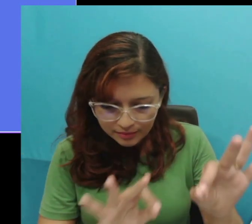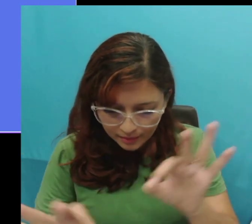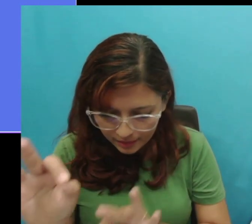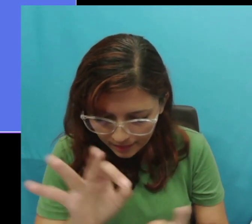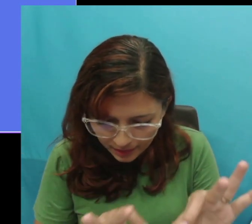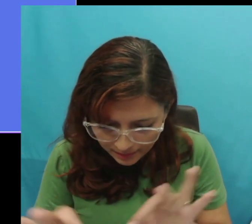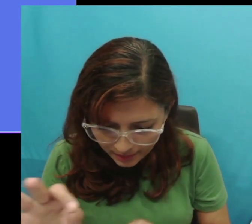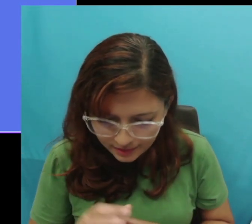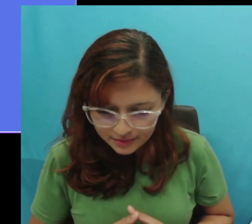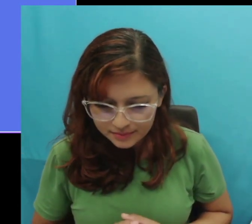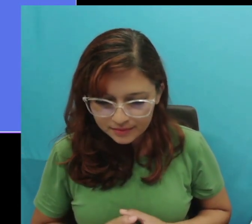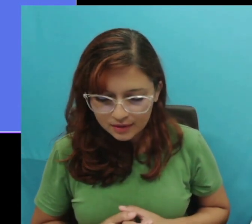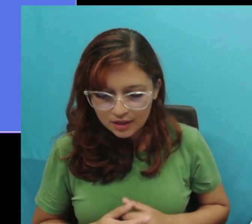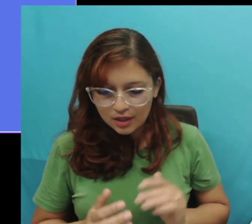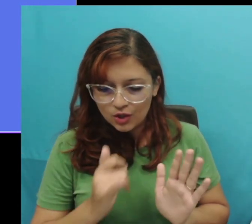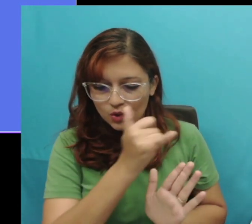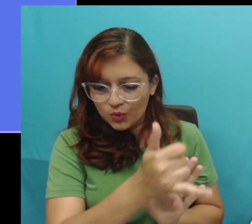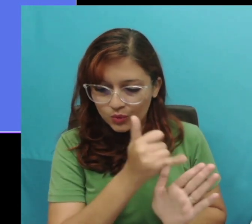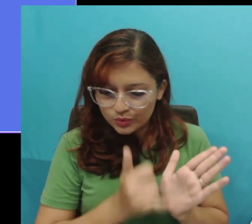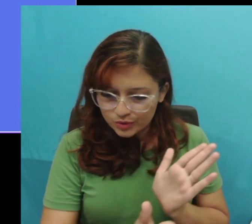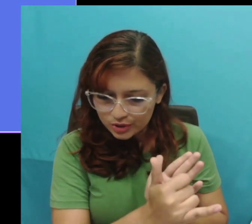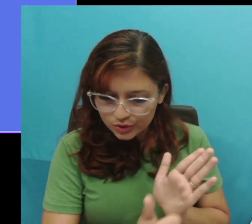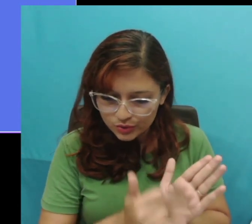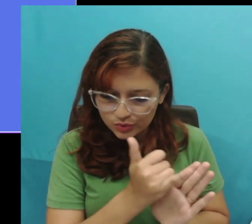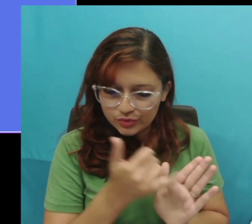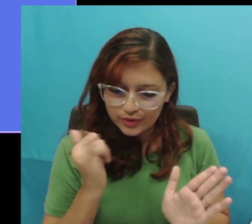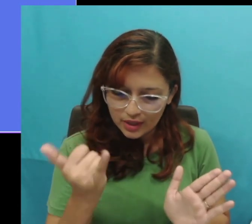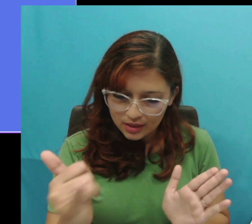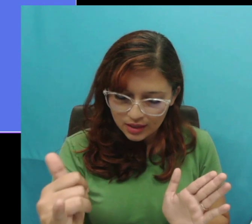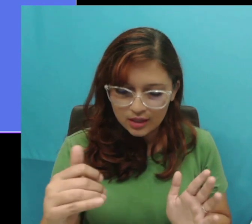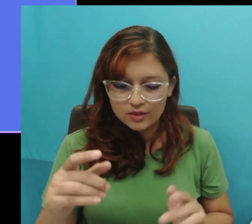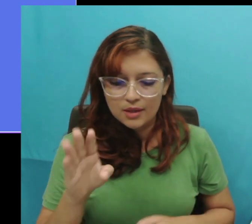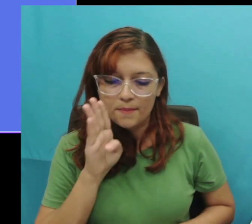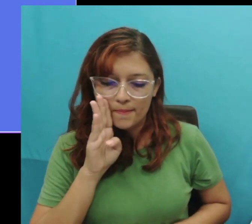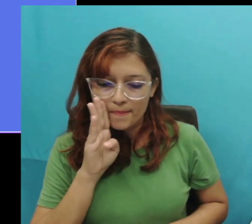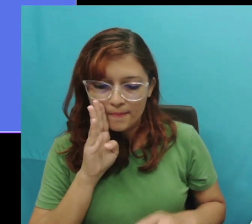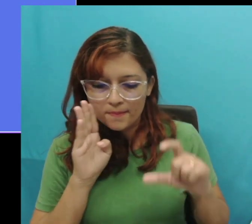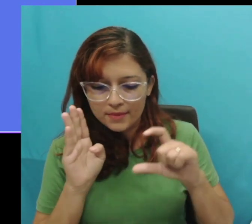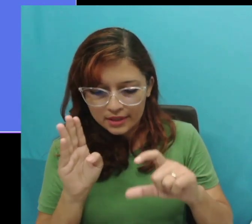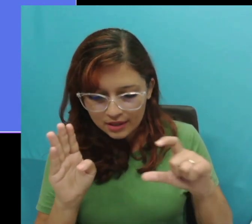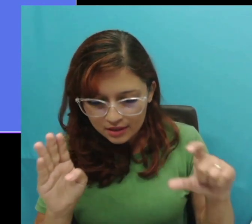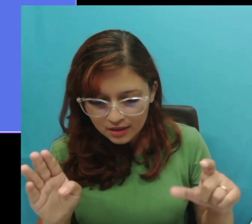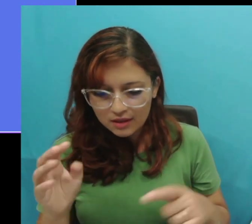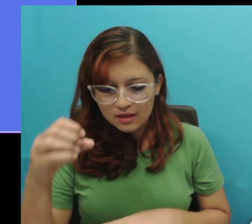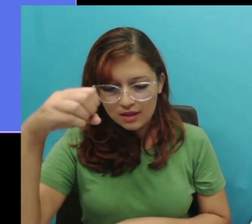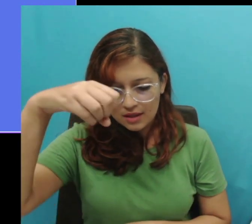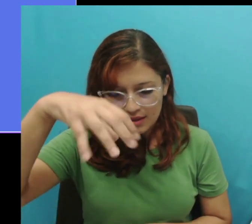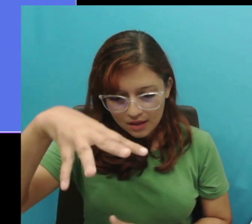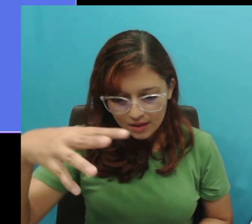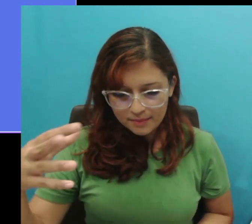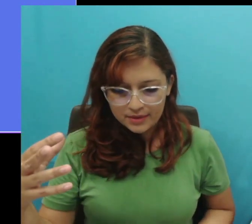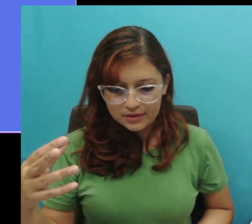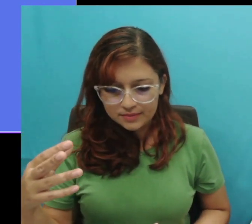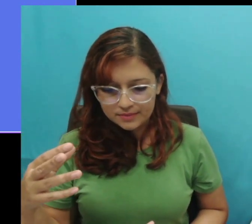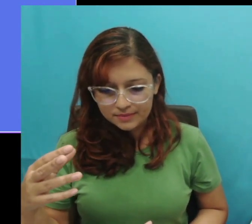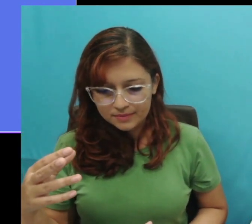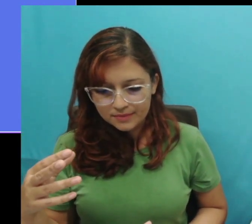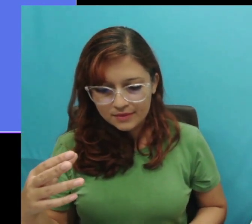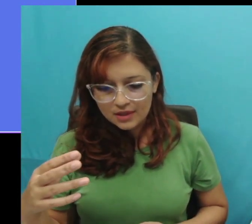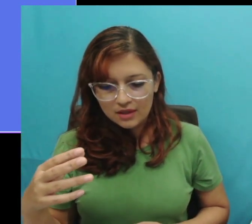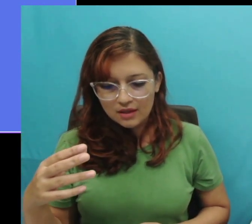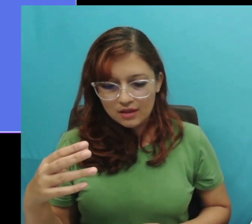pediu o auxílio de 3 alunos para montar o experimento. Aí montou um circuito elétrico com pilhas